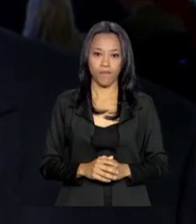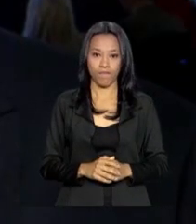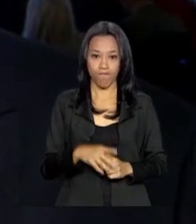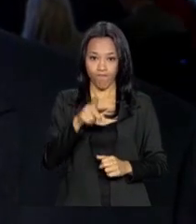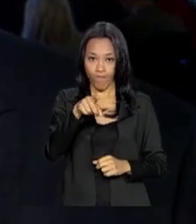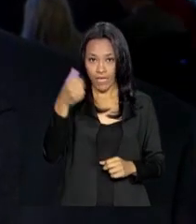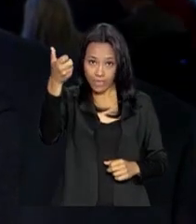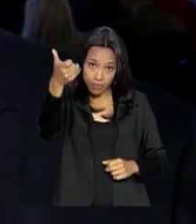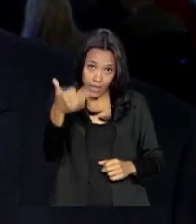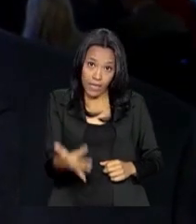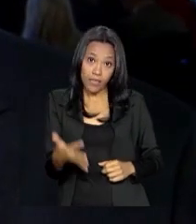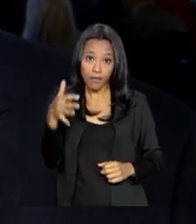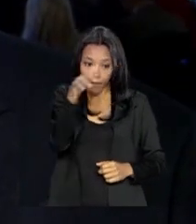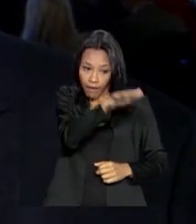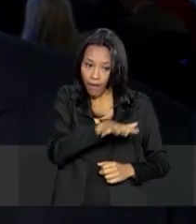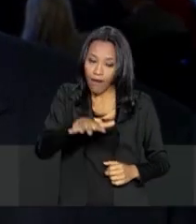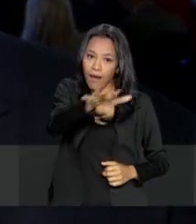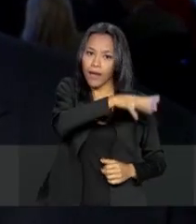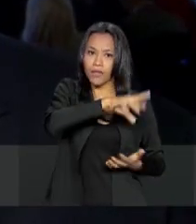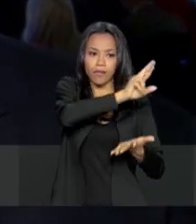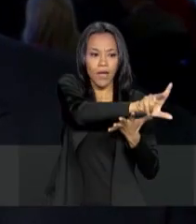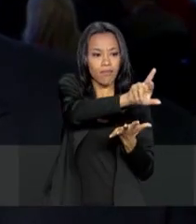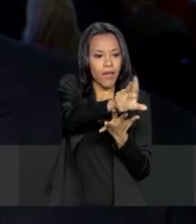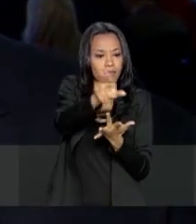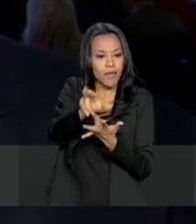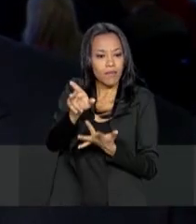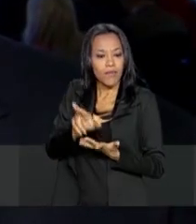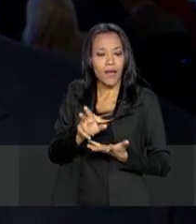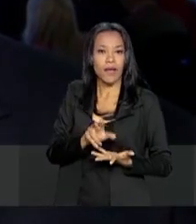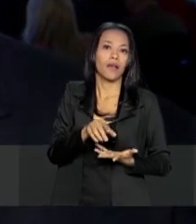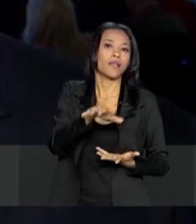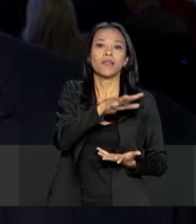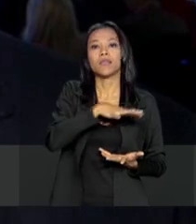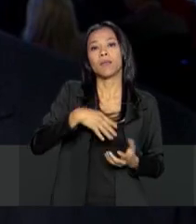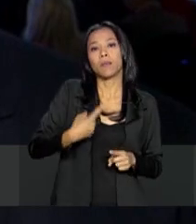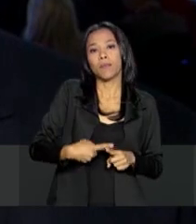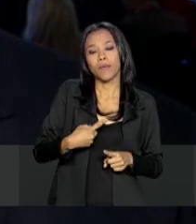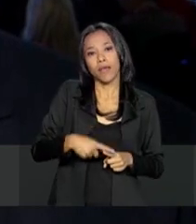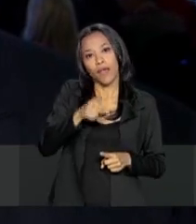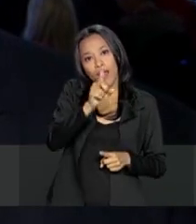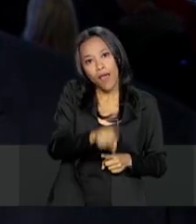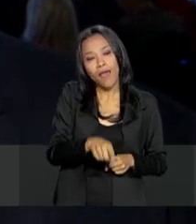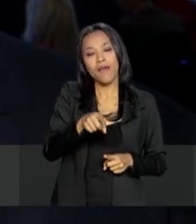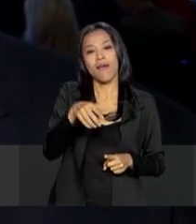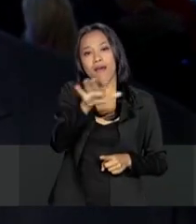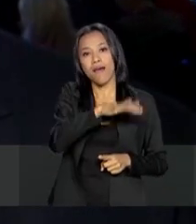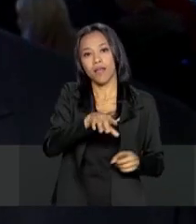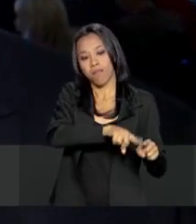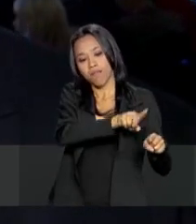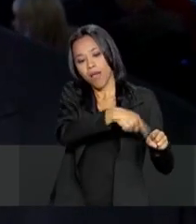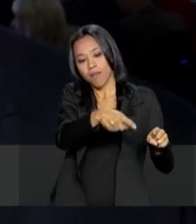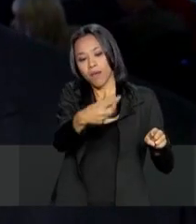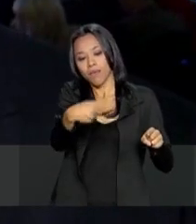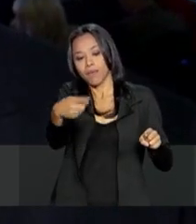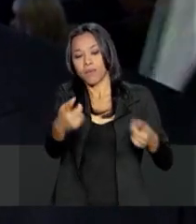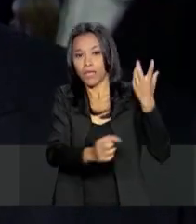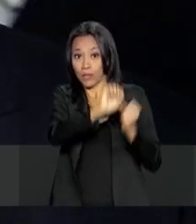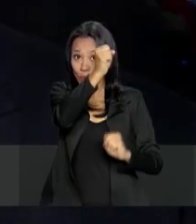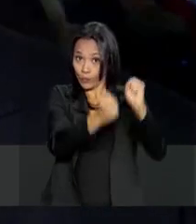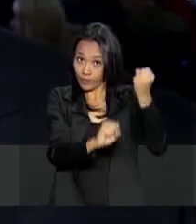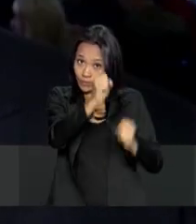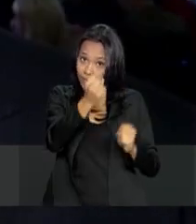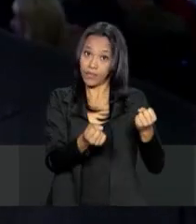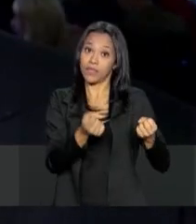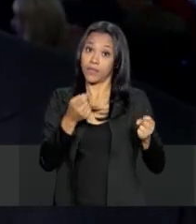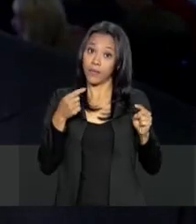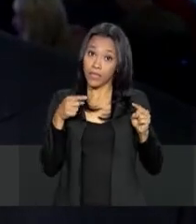O setor ele tem um efeito multiplicador muito grande, porque compõe o meio da chamada cadeia siderometalúrgica. Então,